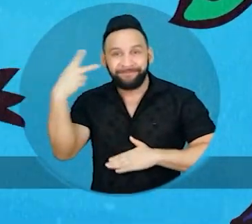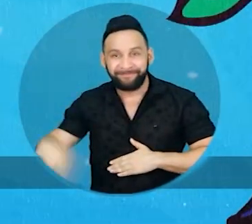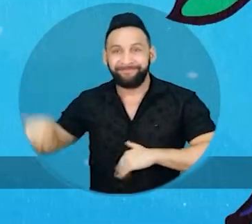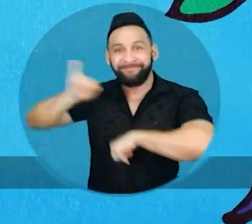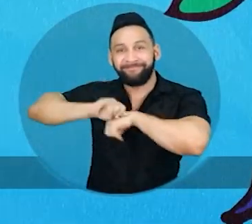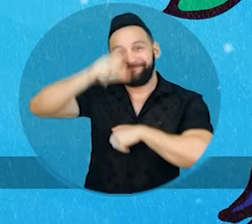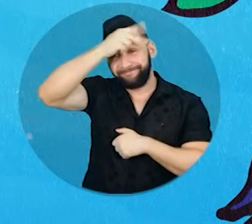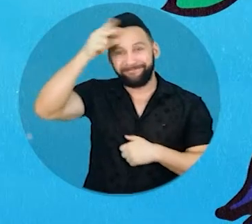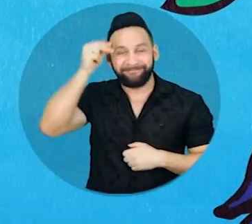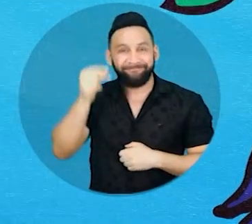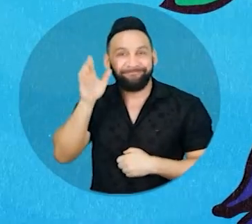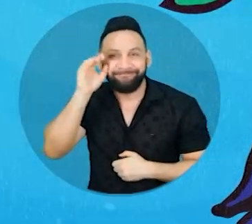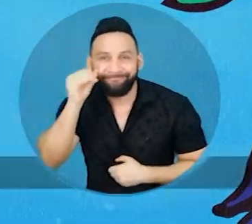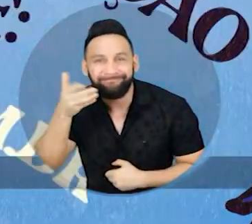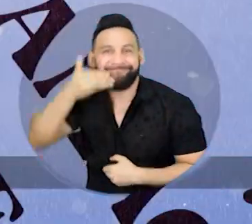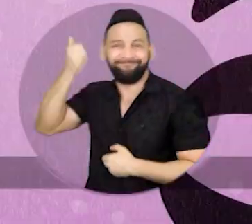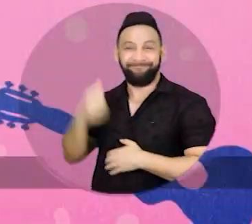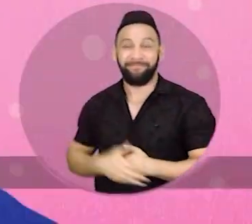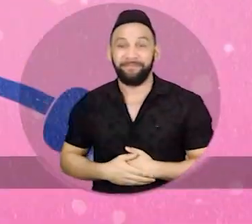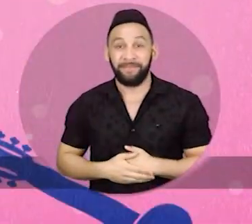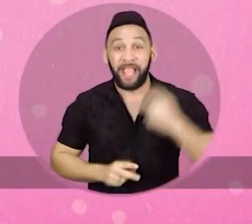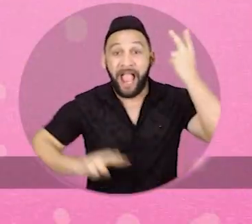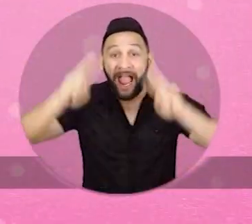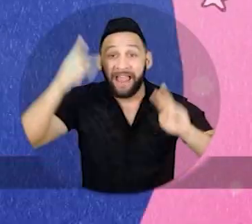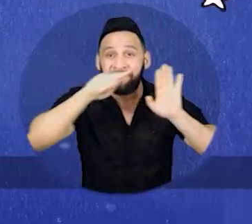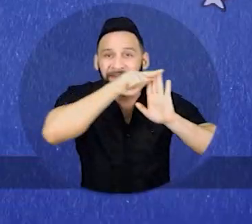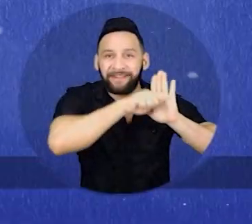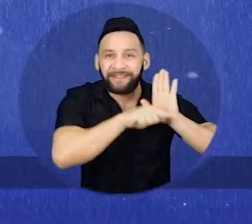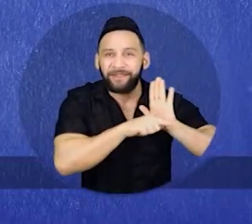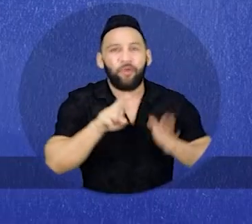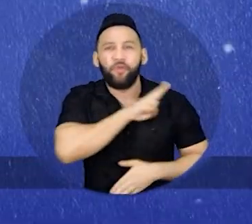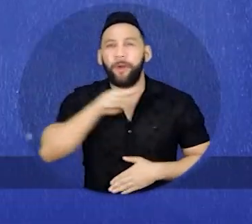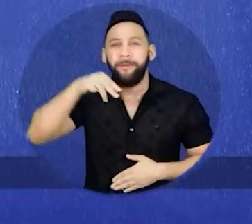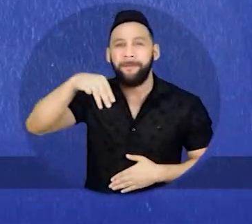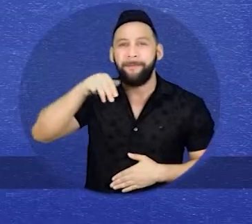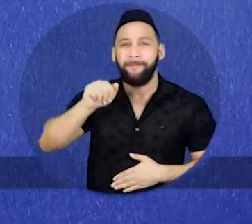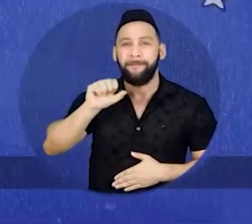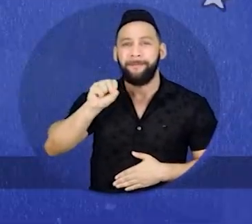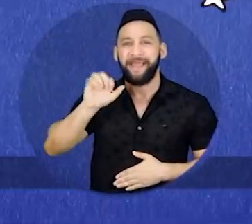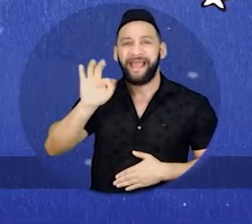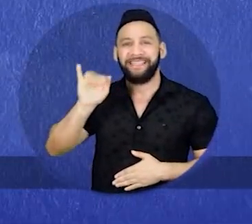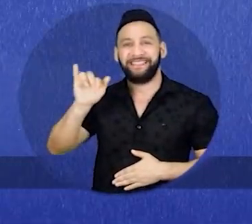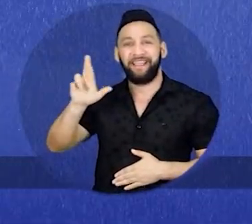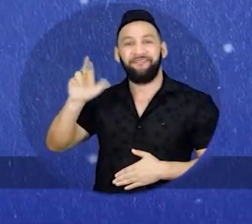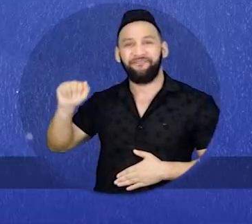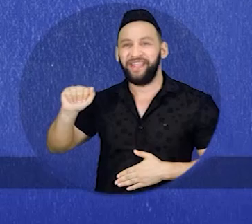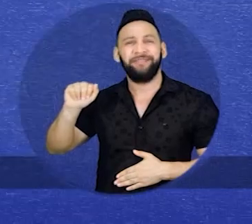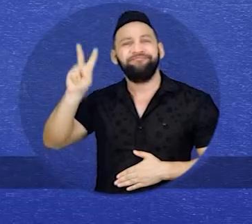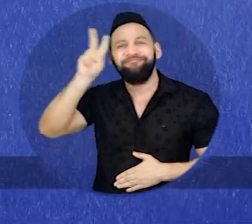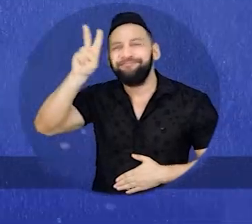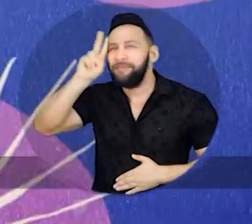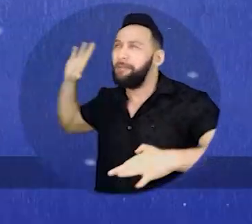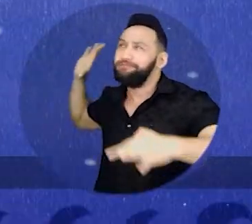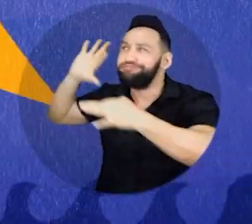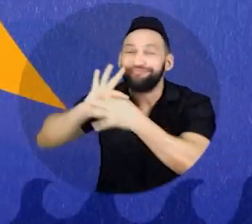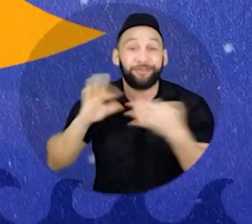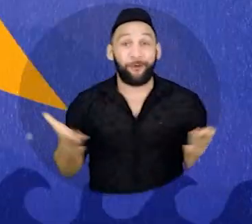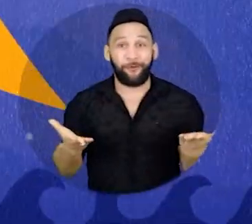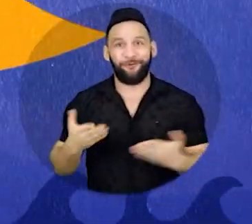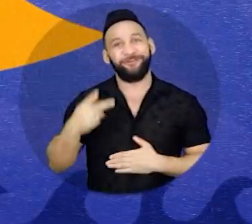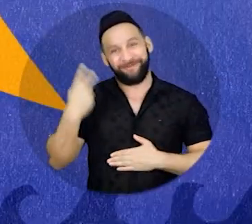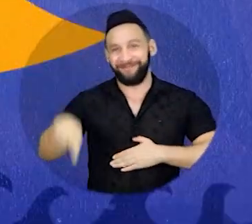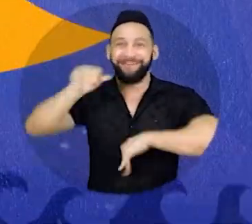carnavaldefortaleza.com.br e confira. Ciclo Carnavalesco 2023. Massa-feira, no ritmo dos reencontros.